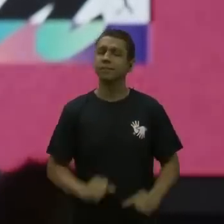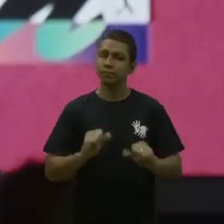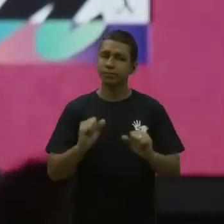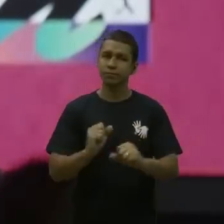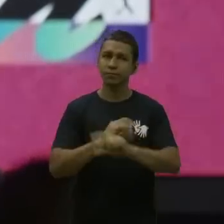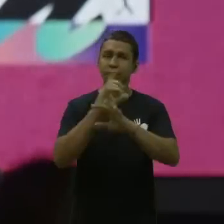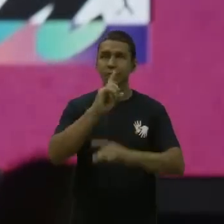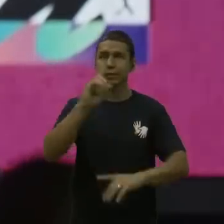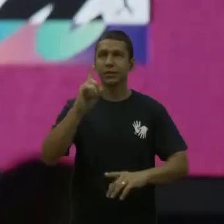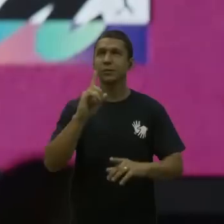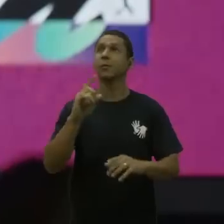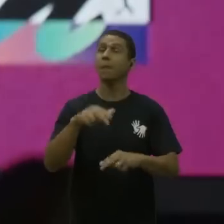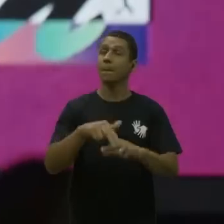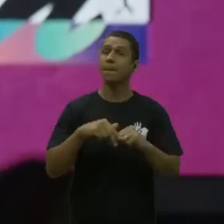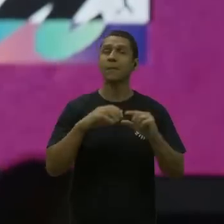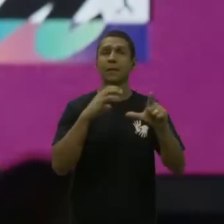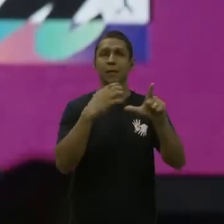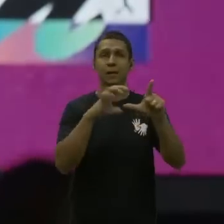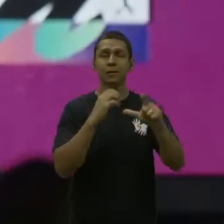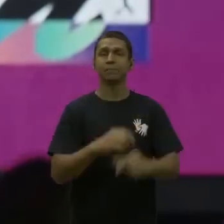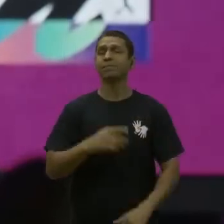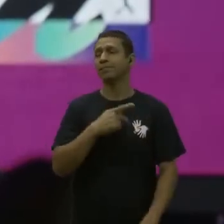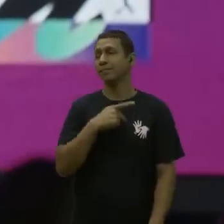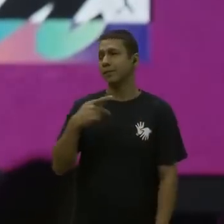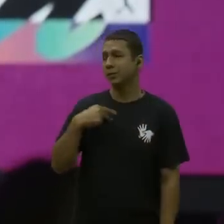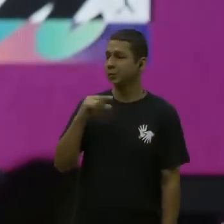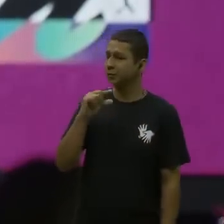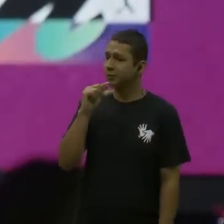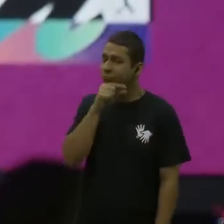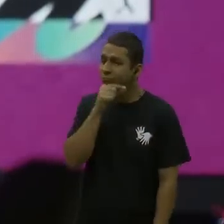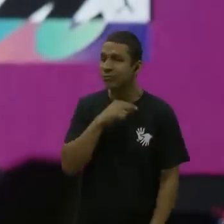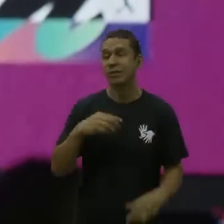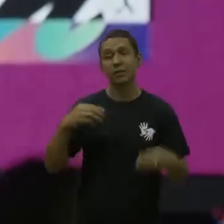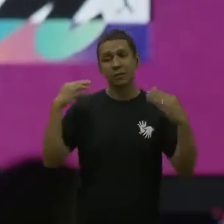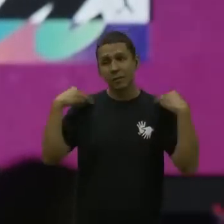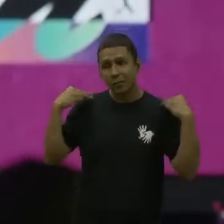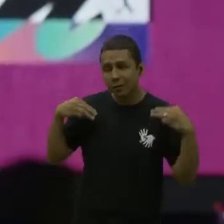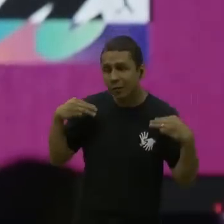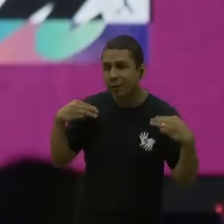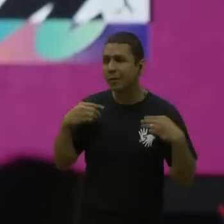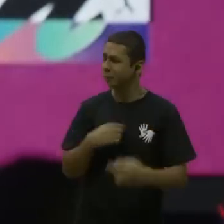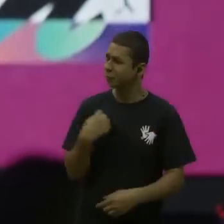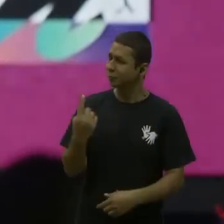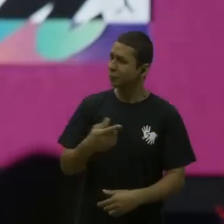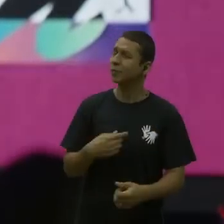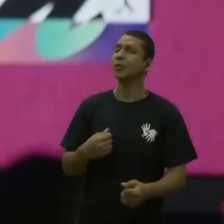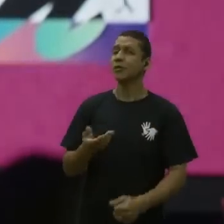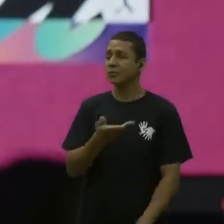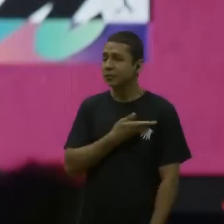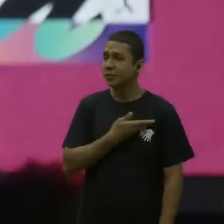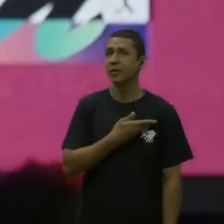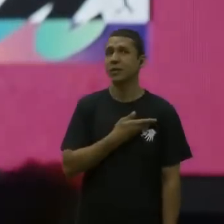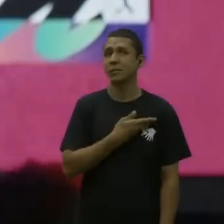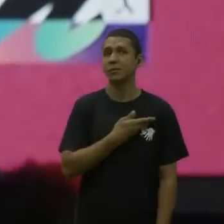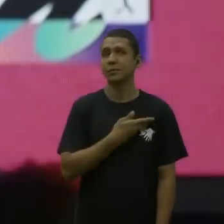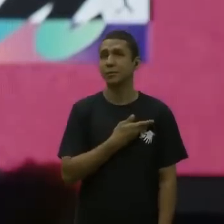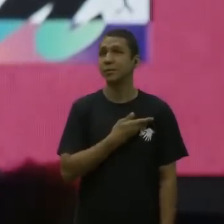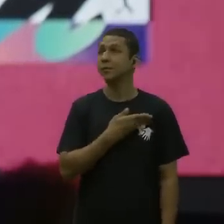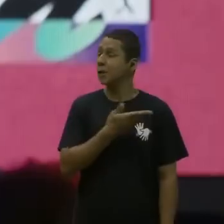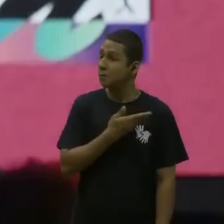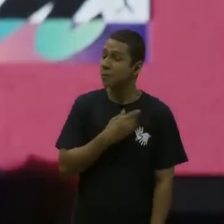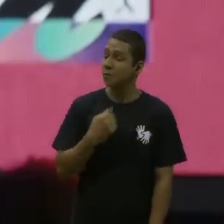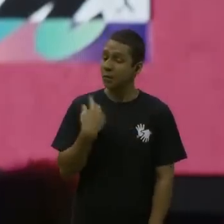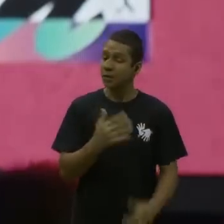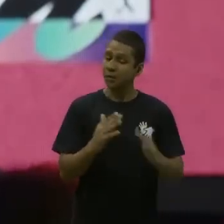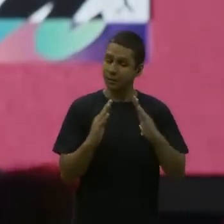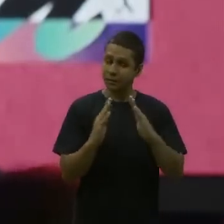Glória a Deus pela Lagoinha, Pastor Felipe, Pastora Mari. São nossos amigos pessoais, amigos da nossa